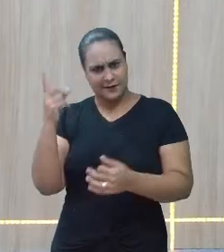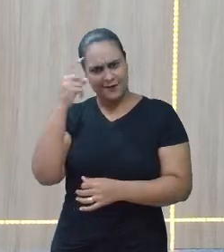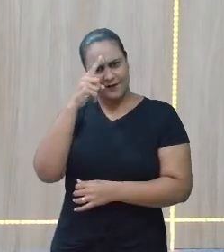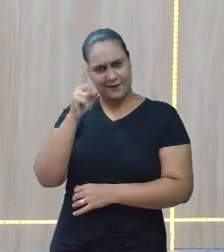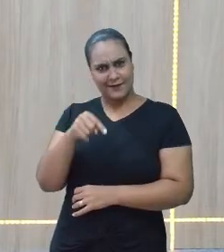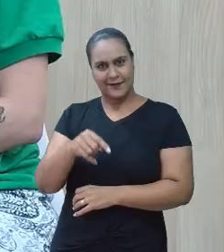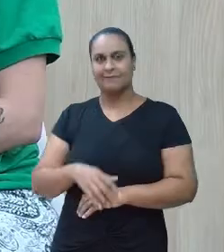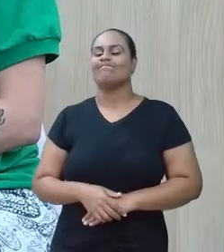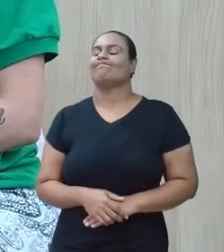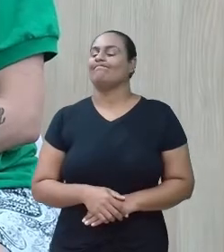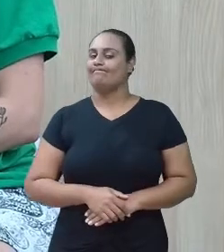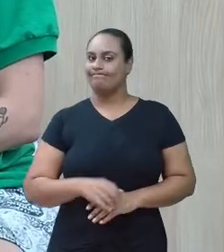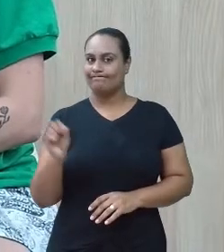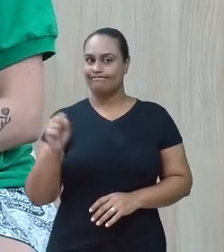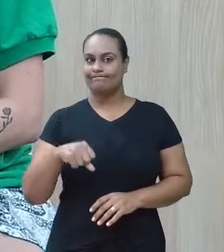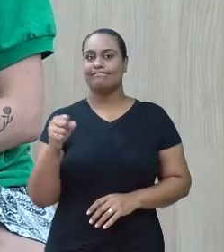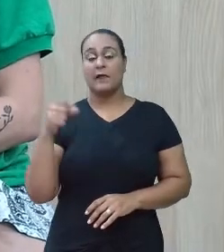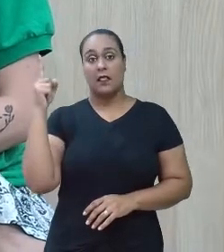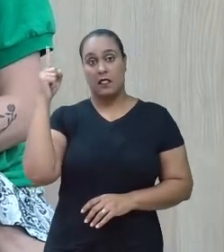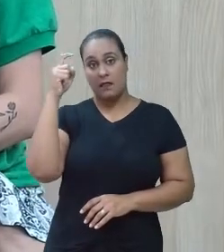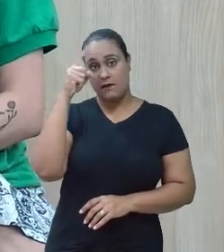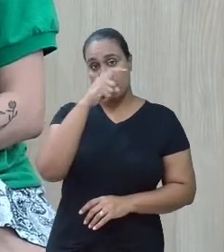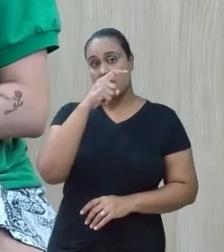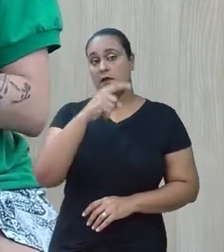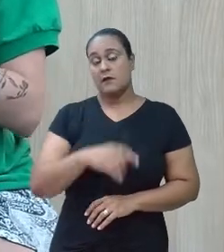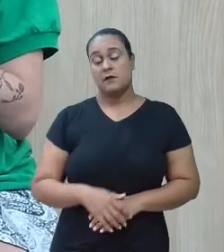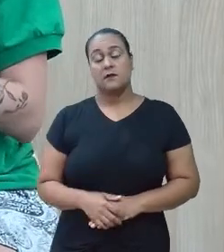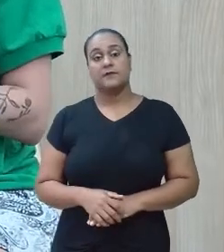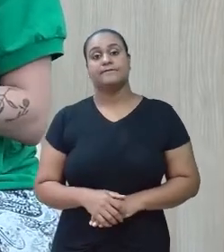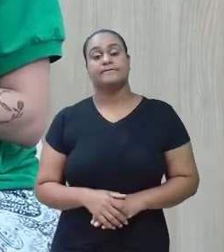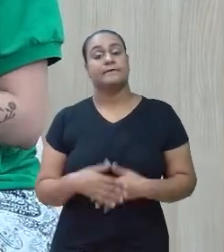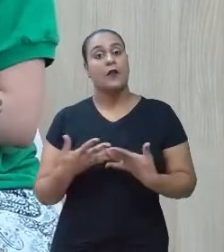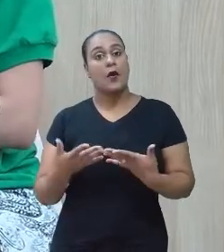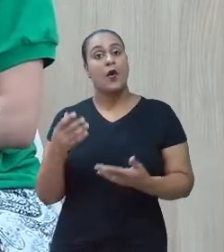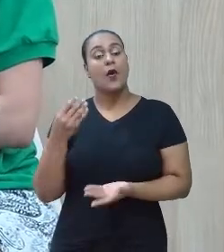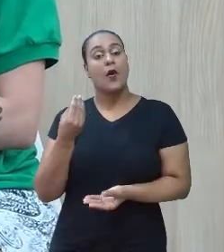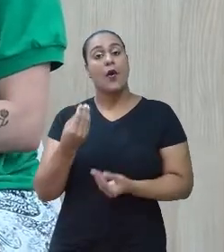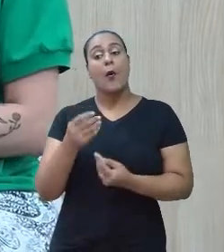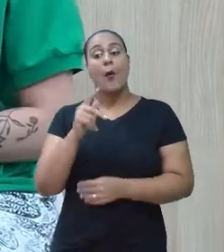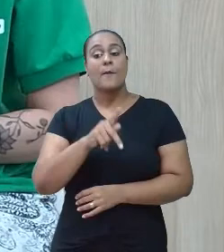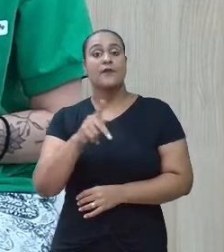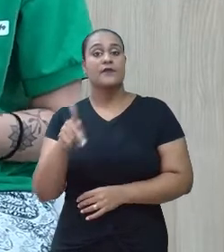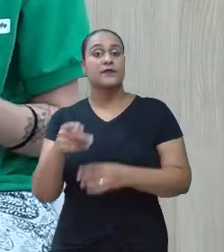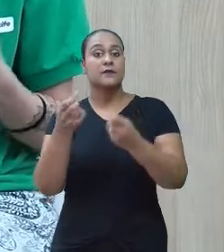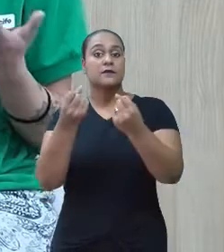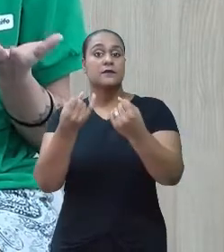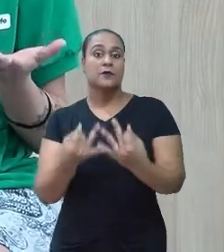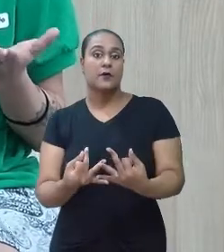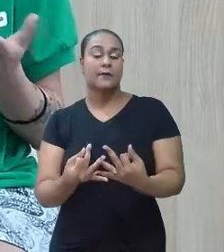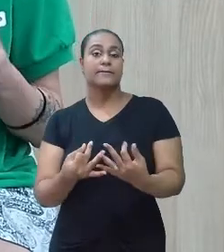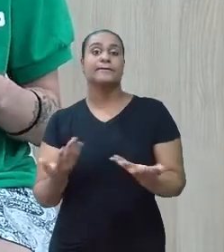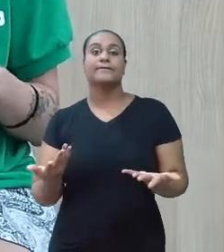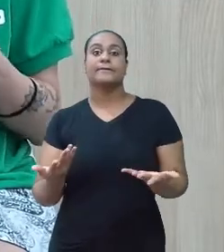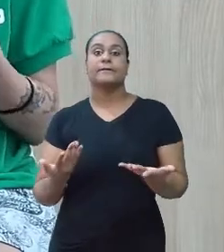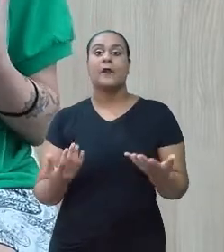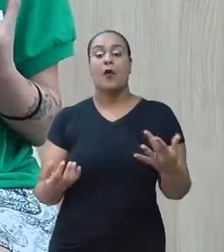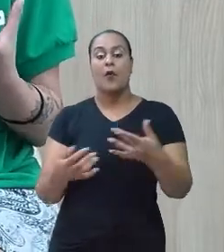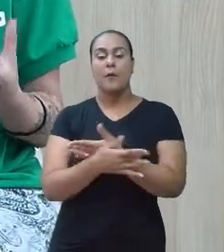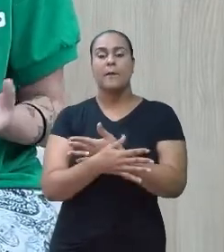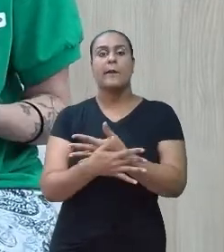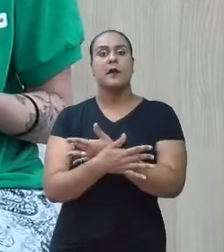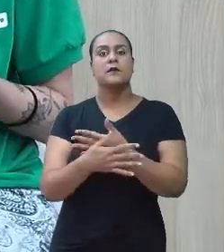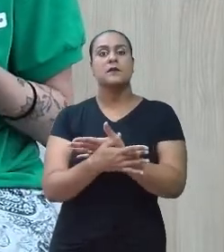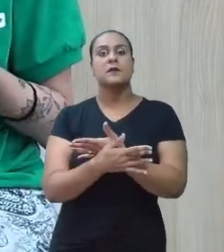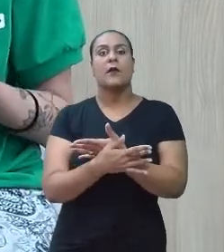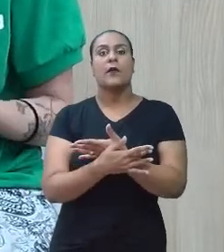professora Vanessa? Exatamente, é bem difícil. E como o professor Gilson colocou, né, urbanização é esse fenômeno,